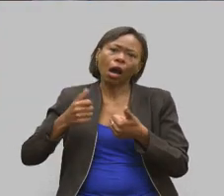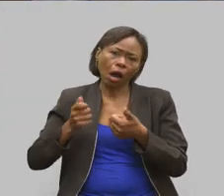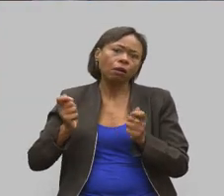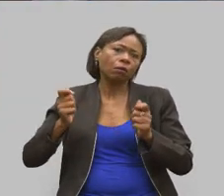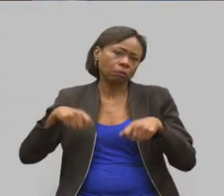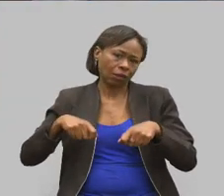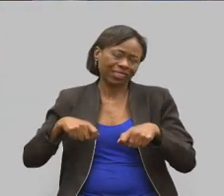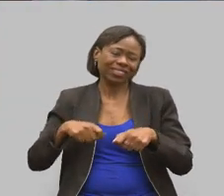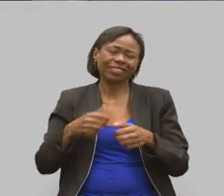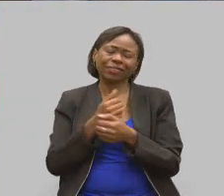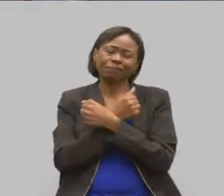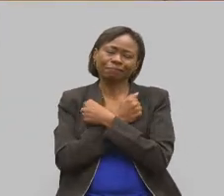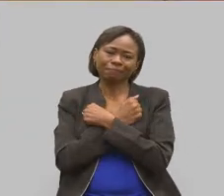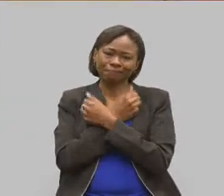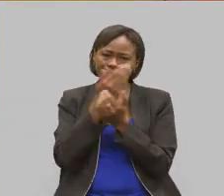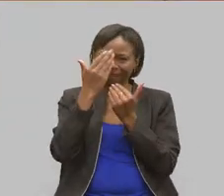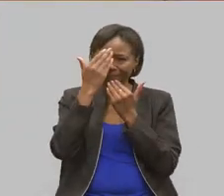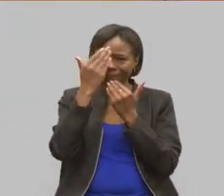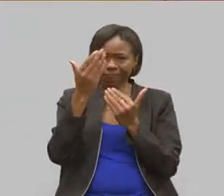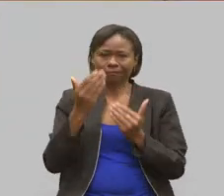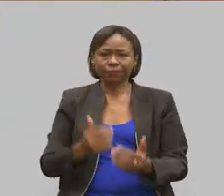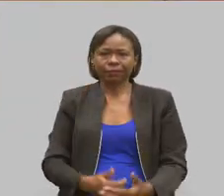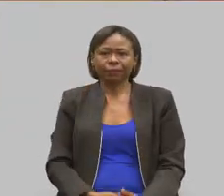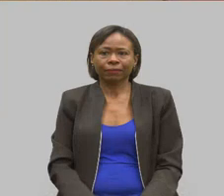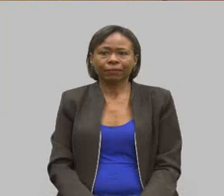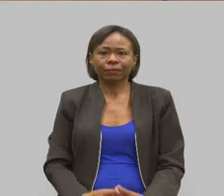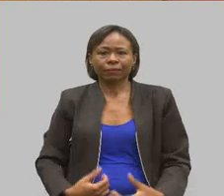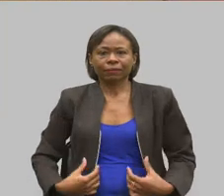obrigado um abraço com a